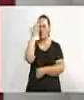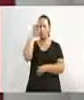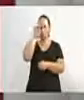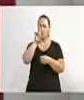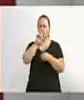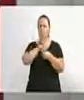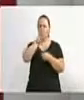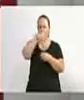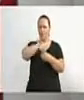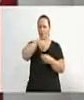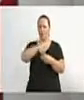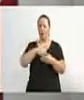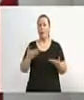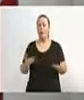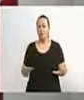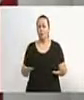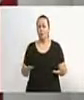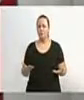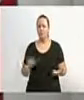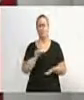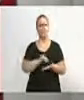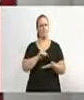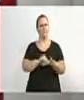República que ali está,